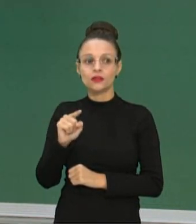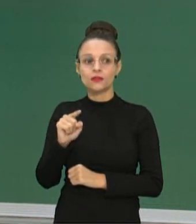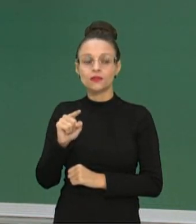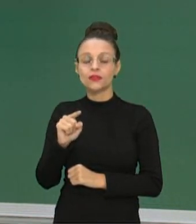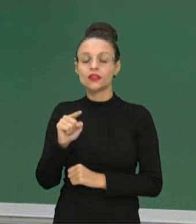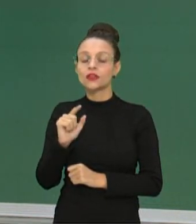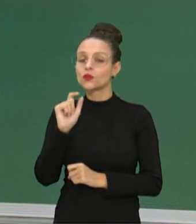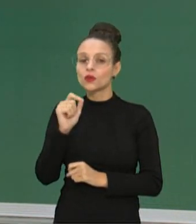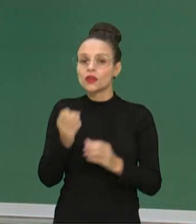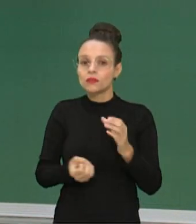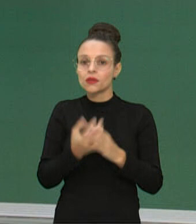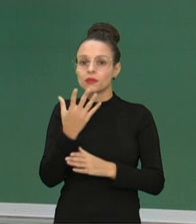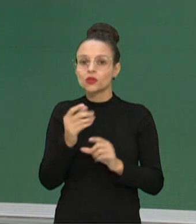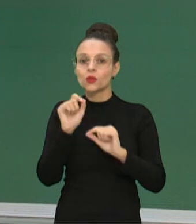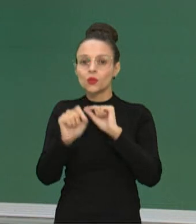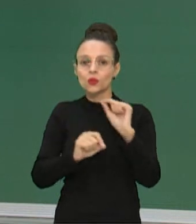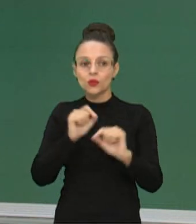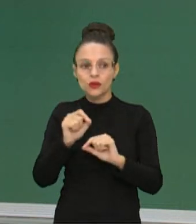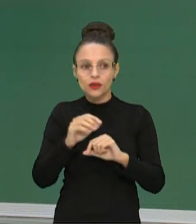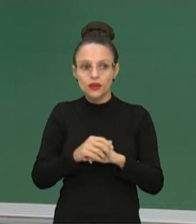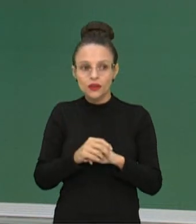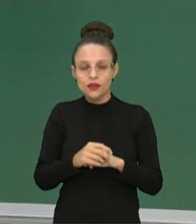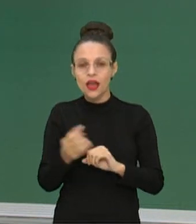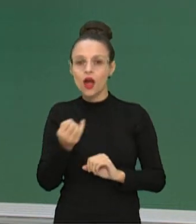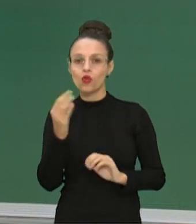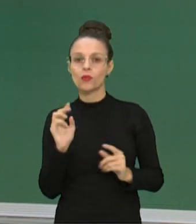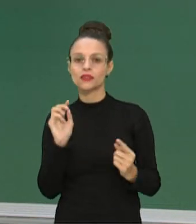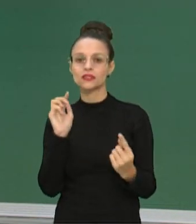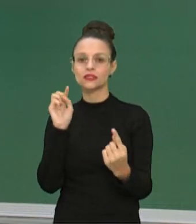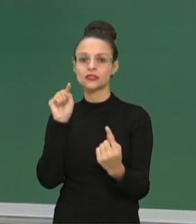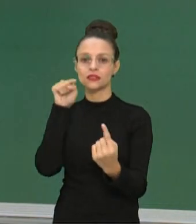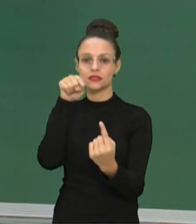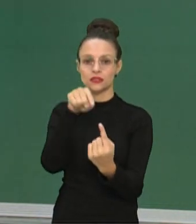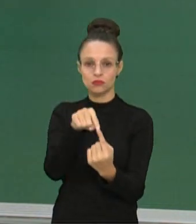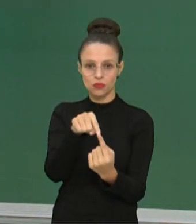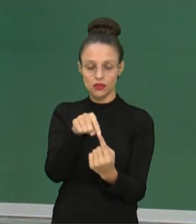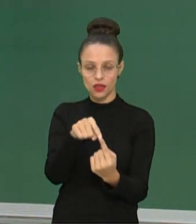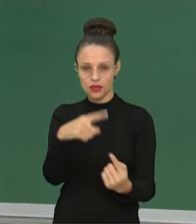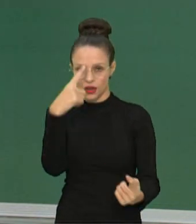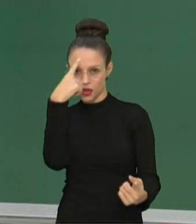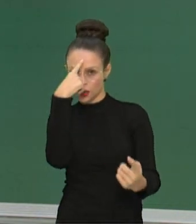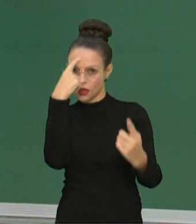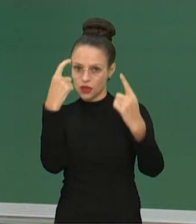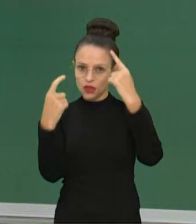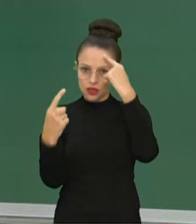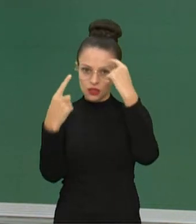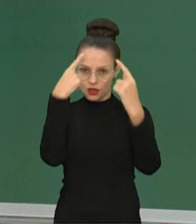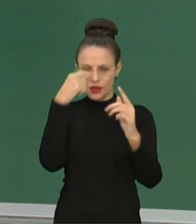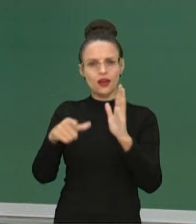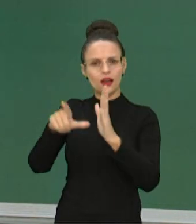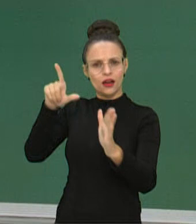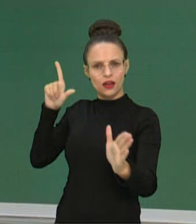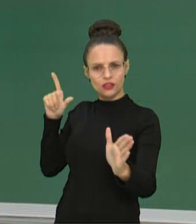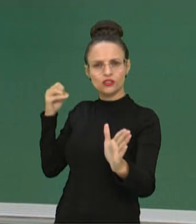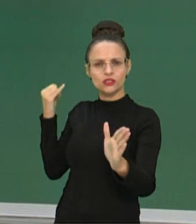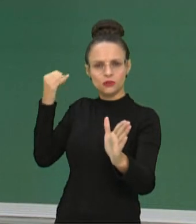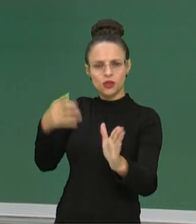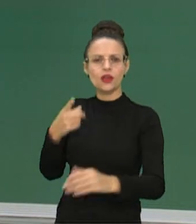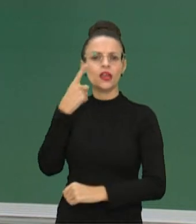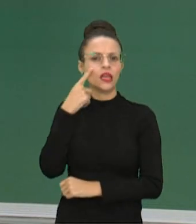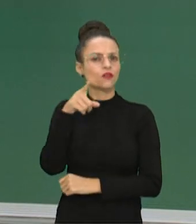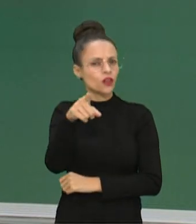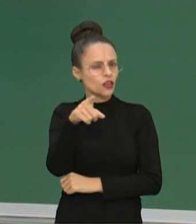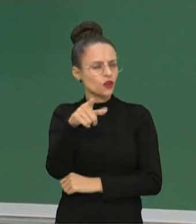31, implementou o quê? Algumas metas, algumas ideias. Eu falei lá atrás, eu quero ver se